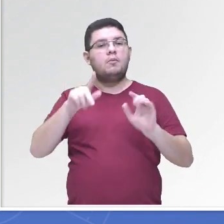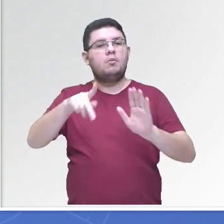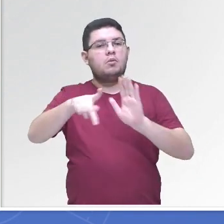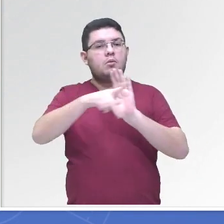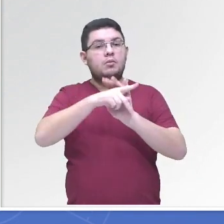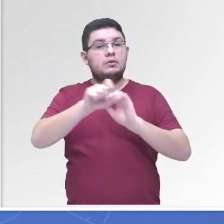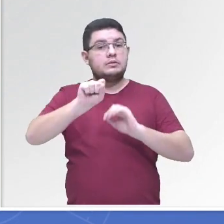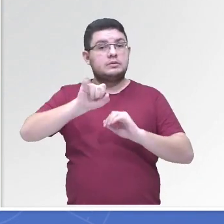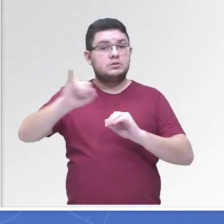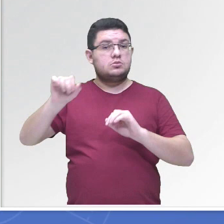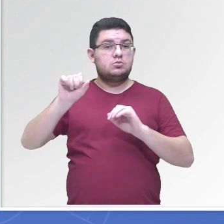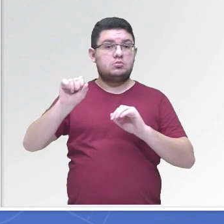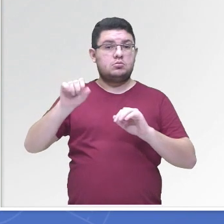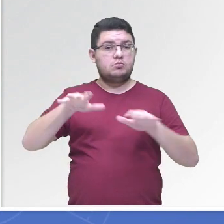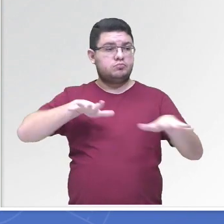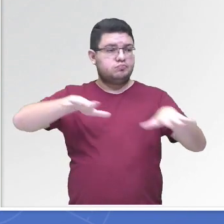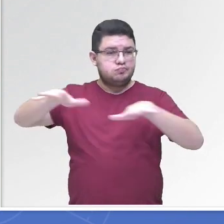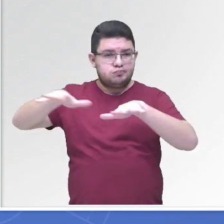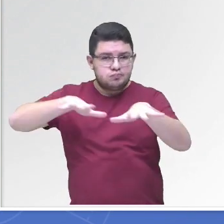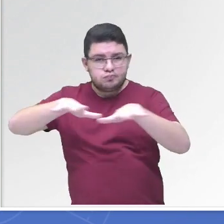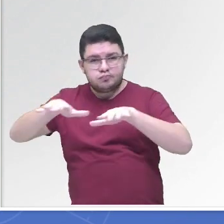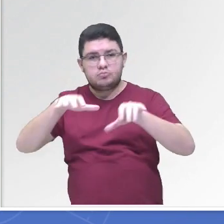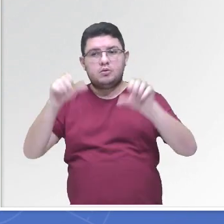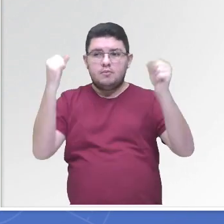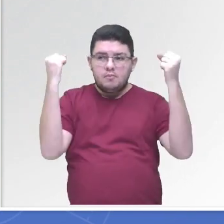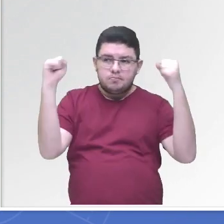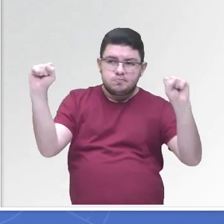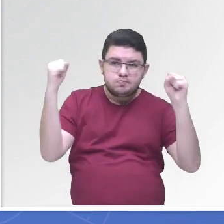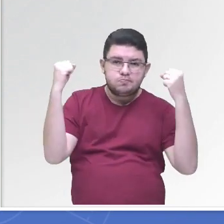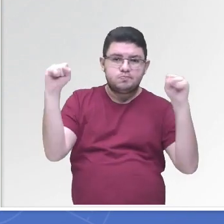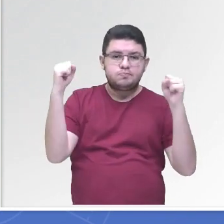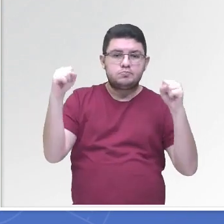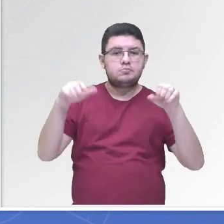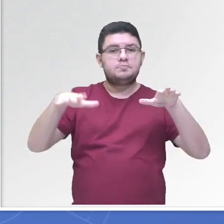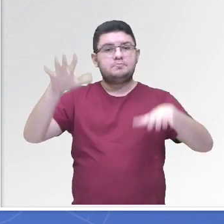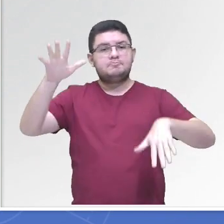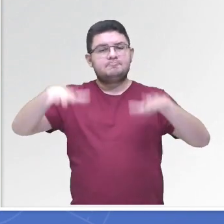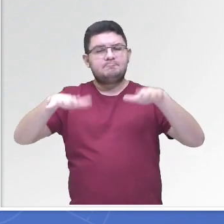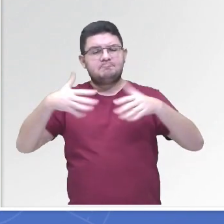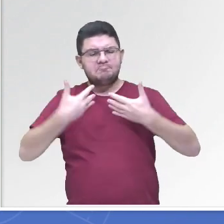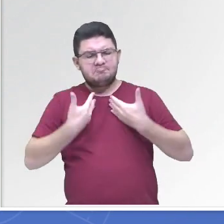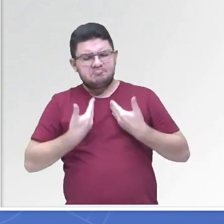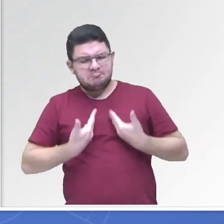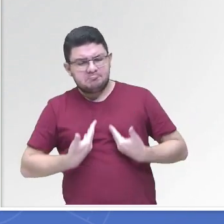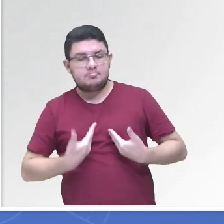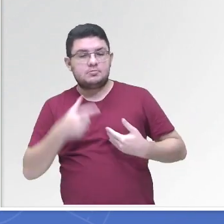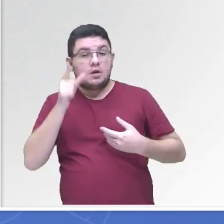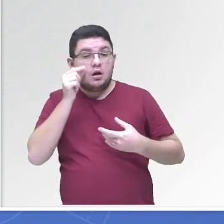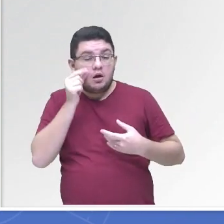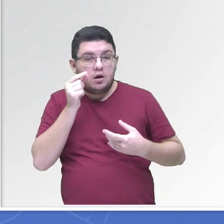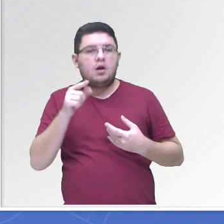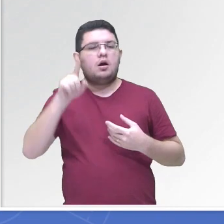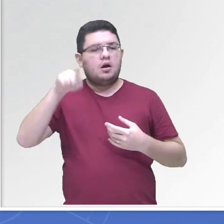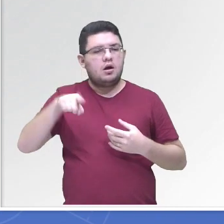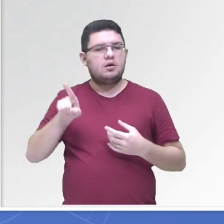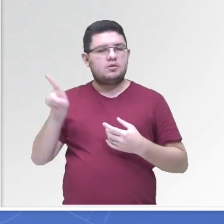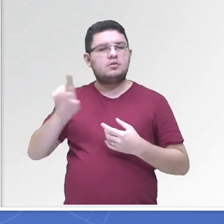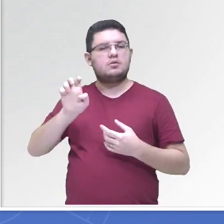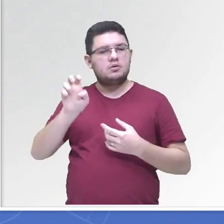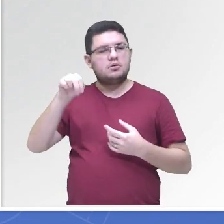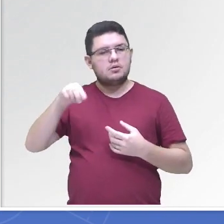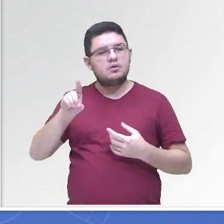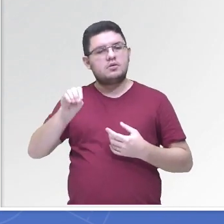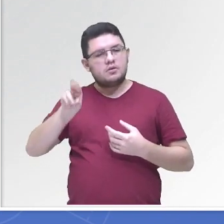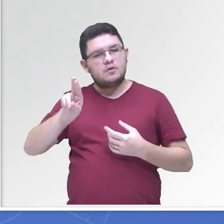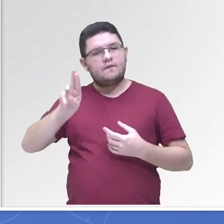depois que a gente faz uma atividade física muito intensa e que a gente fica meio cansado, sonolento, é a endorfina responsável. E por